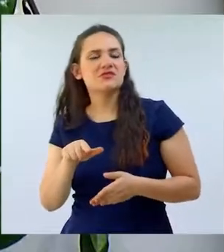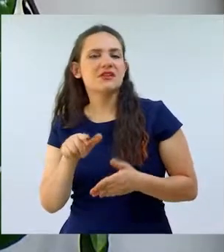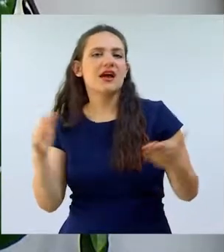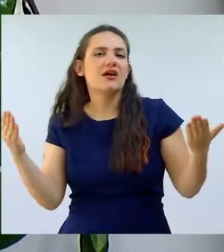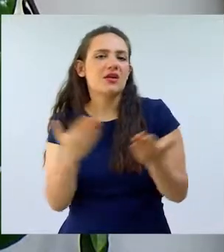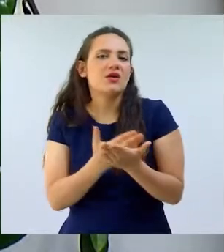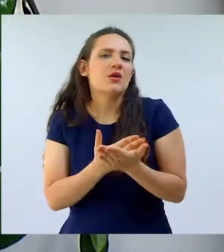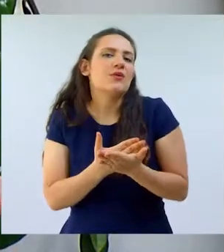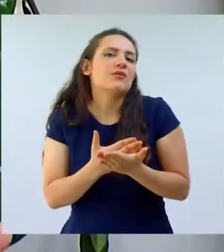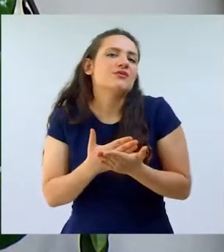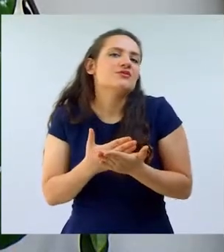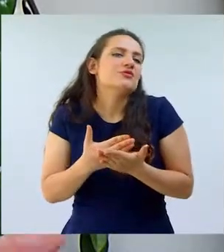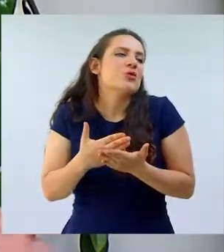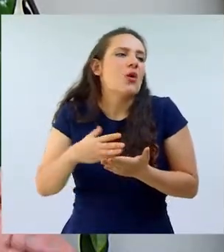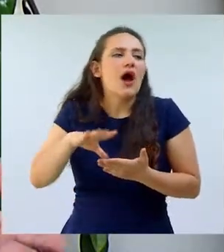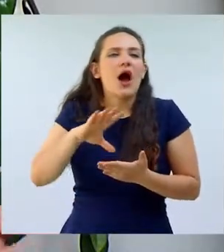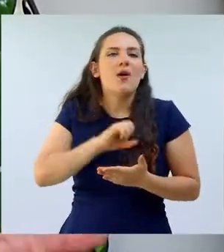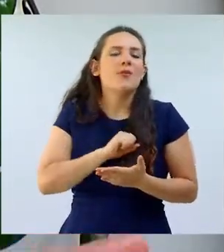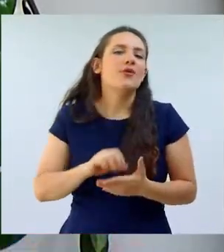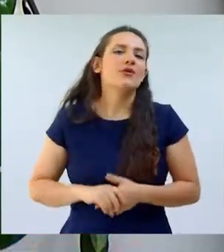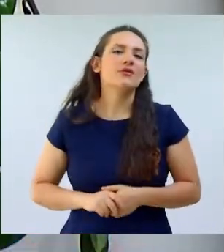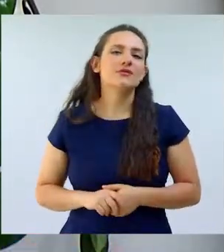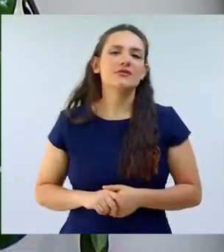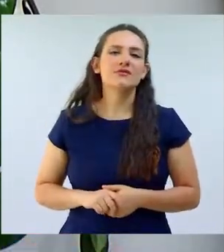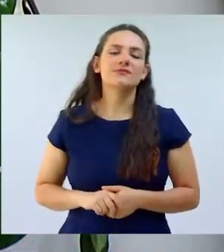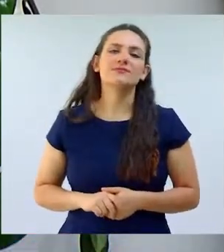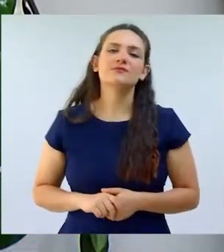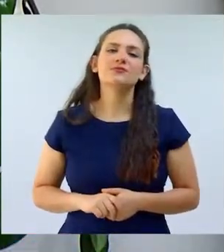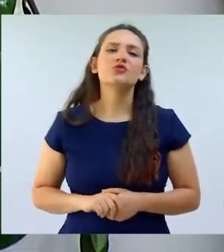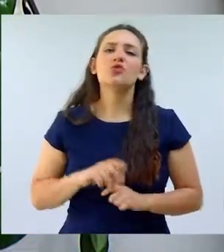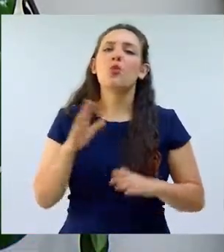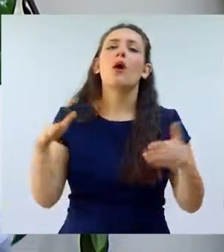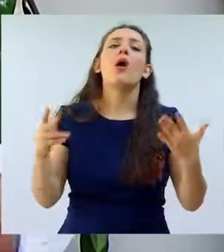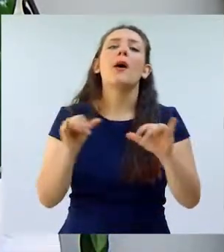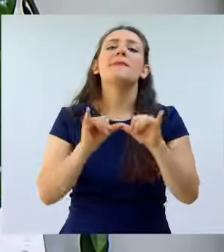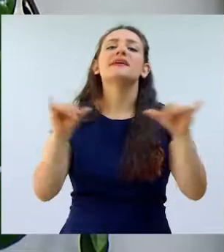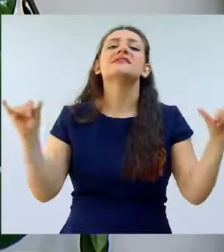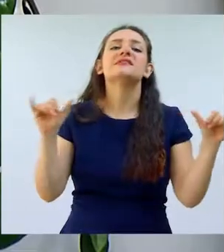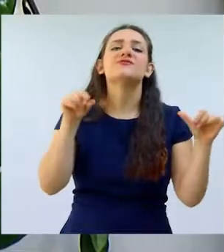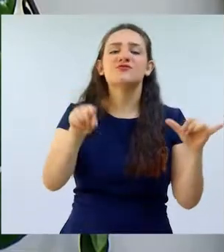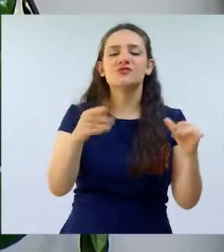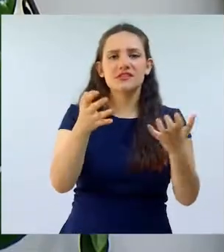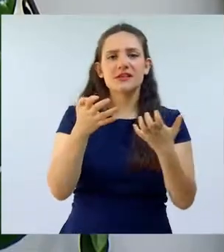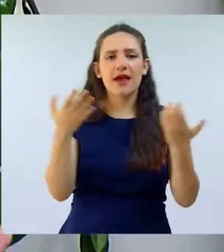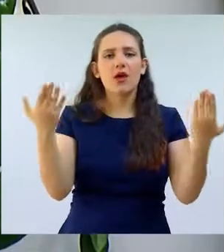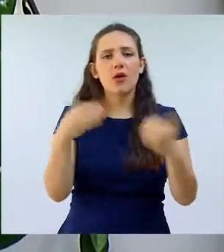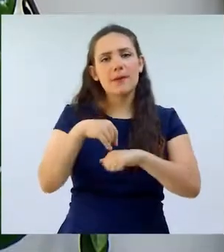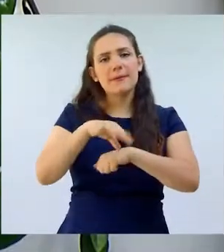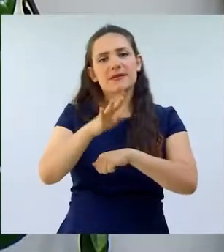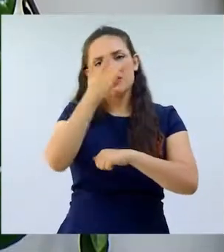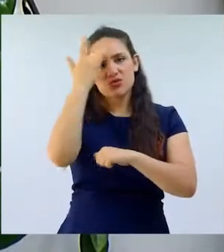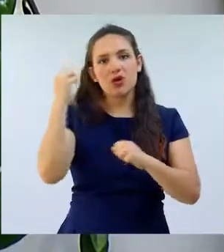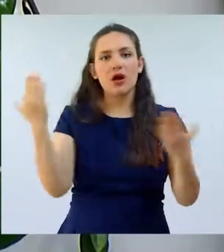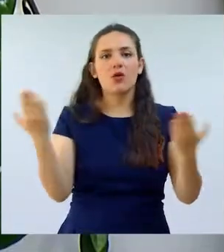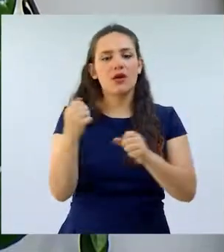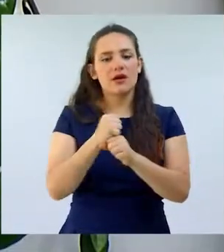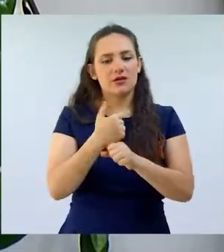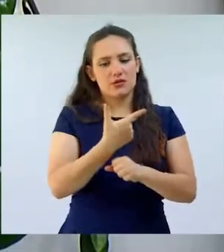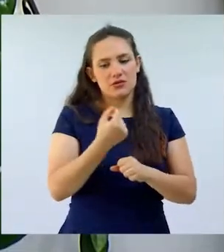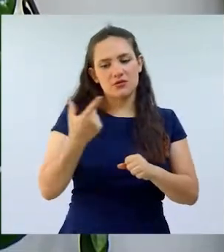está vivendo um grande amor, acabou de nos confessar aqui, né? Qual que é a mensagem que você deixa, já que 2020 é um ano marcado